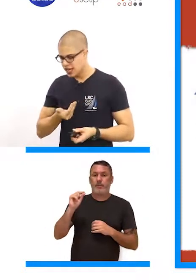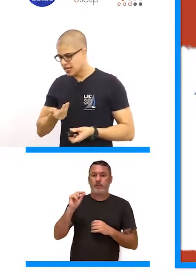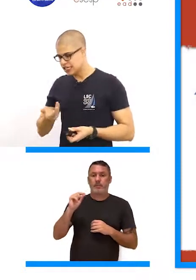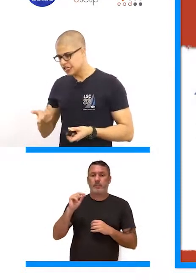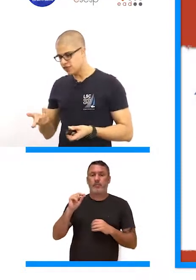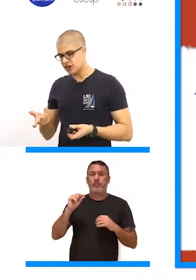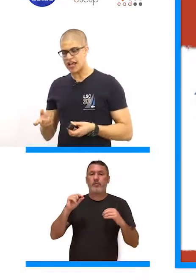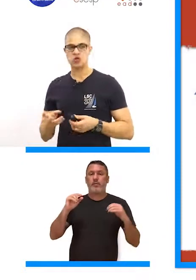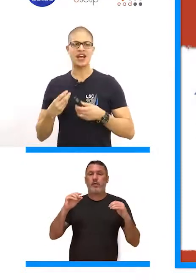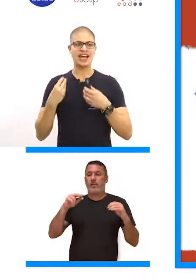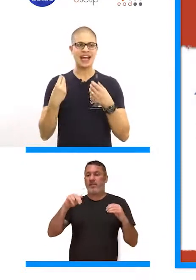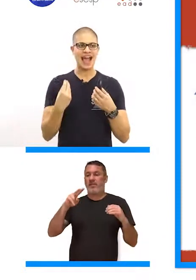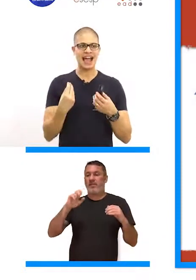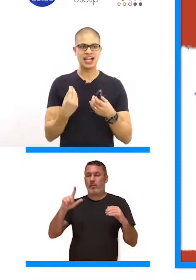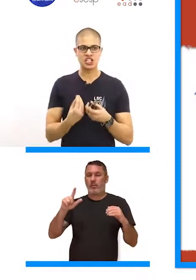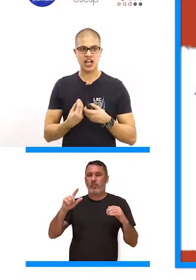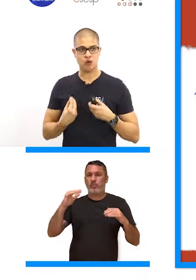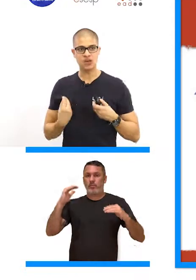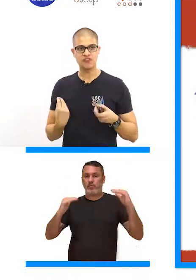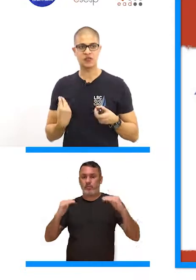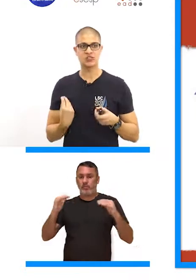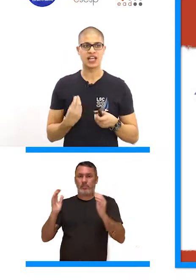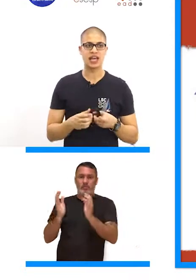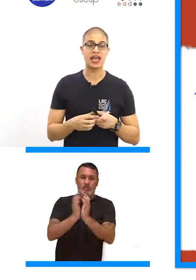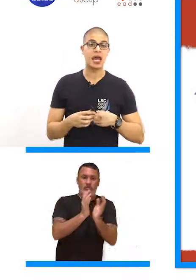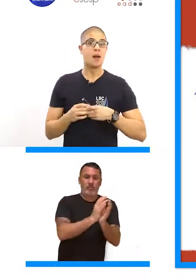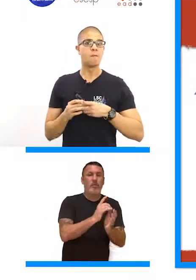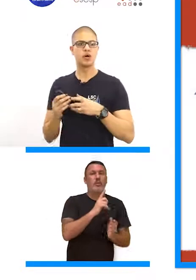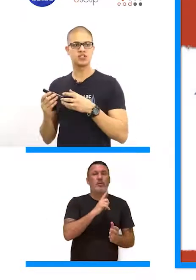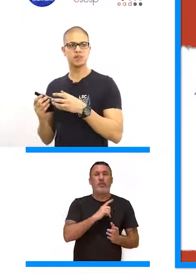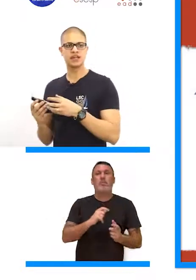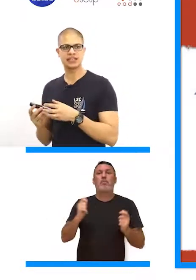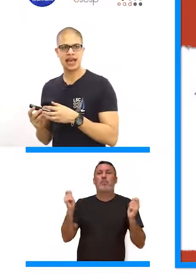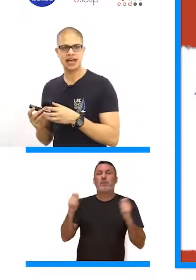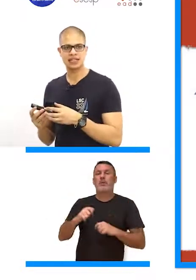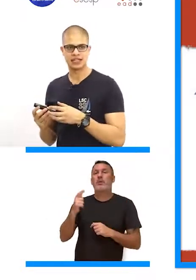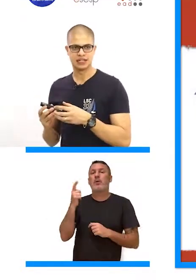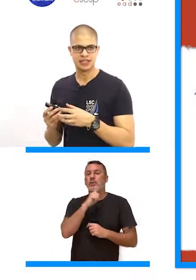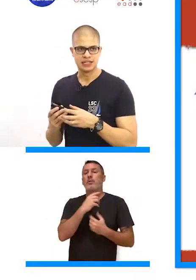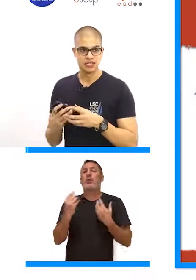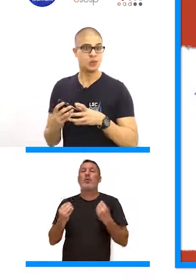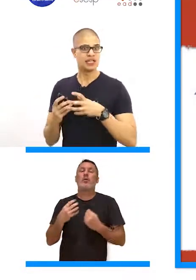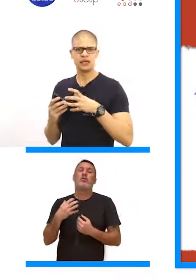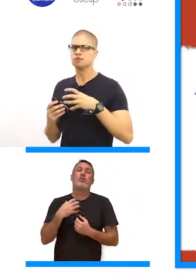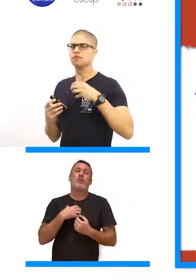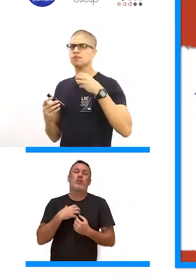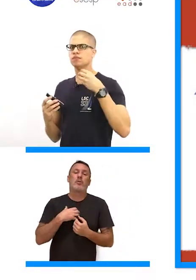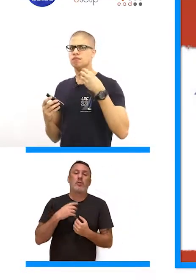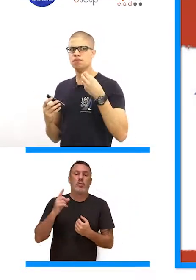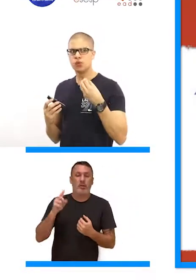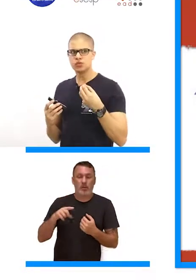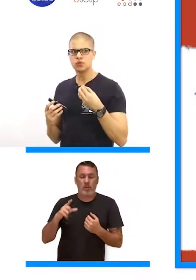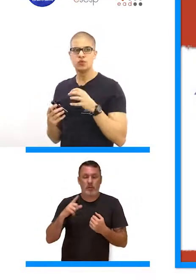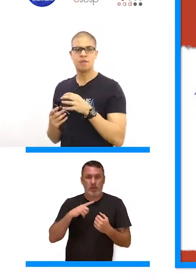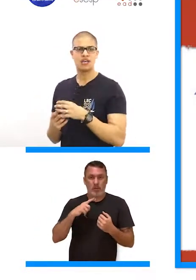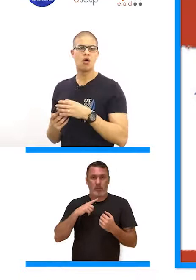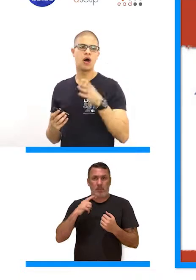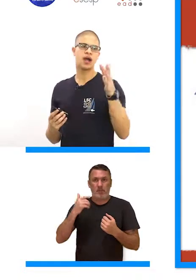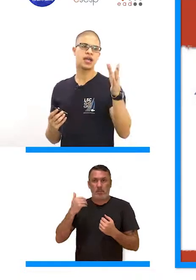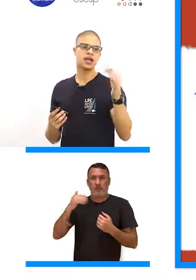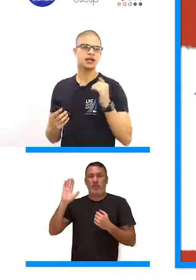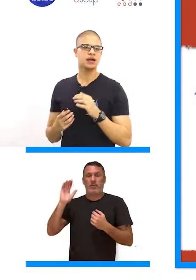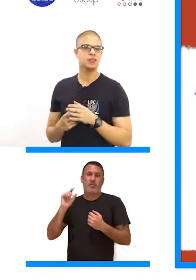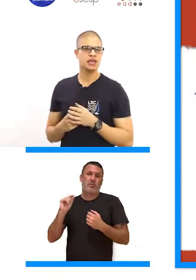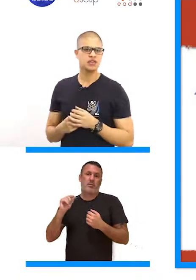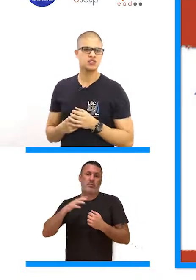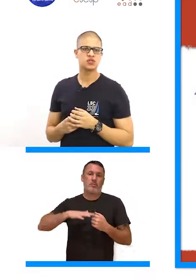do nível freático, a recarga de aquíferos, ela é possibilitada de maneira muito